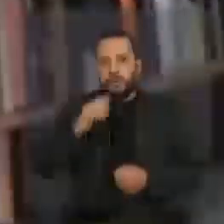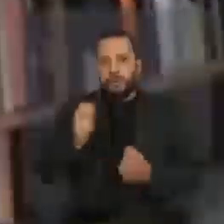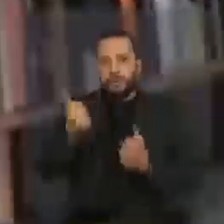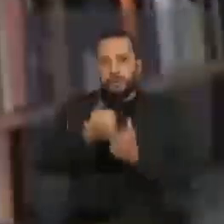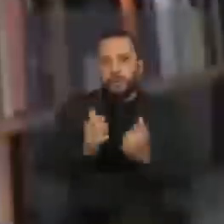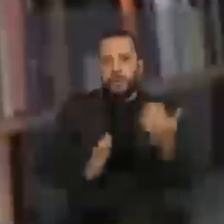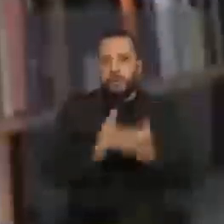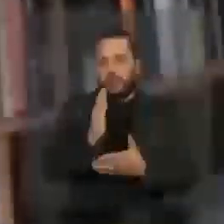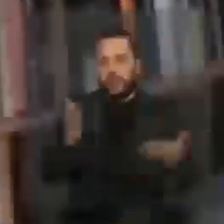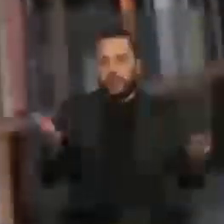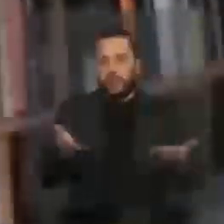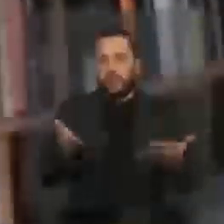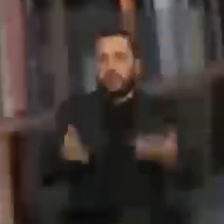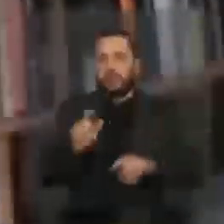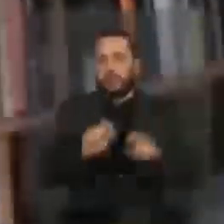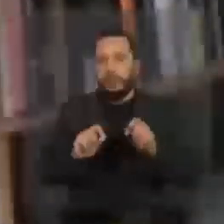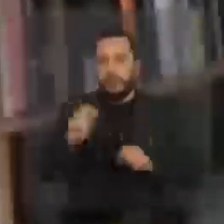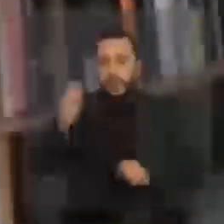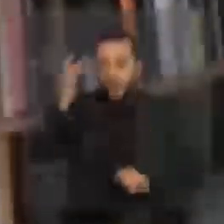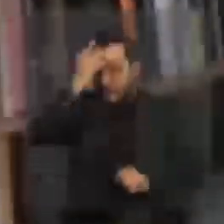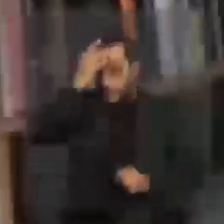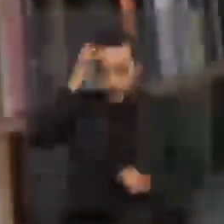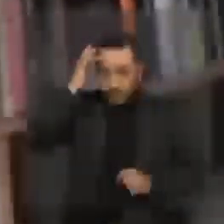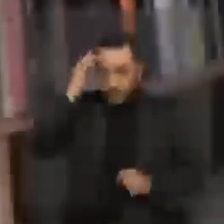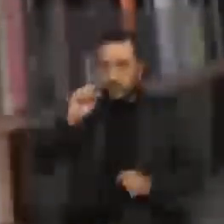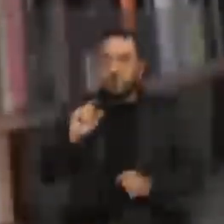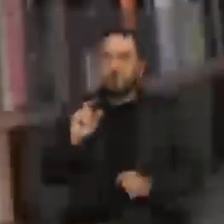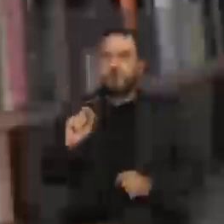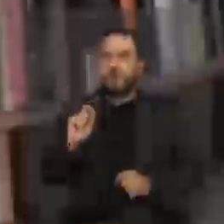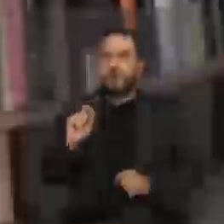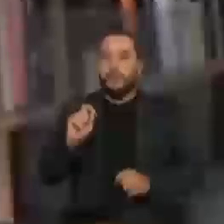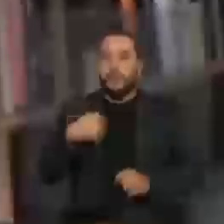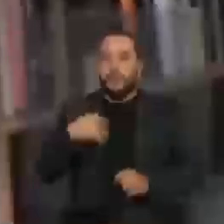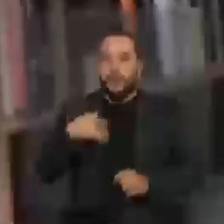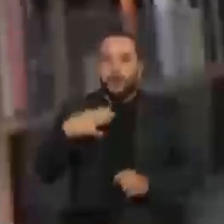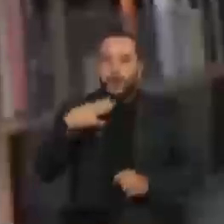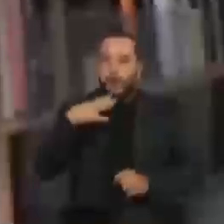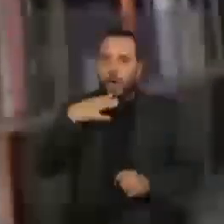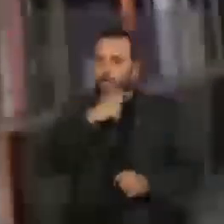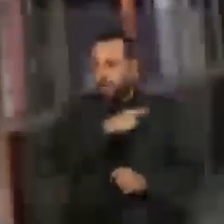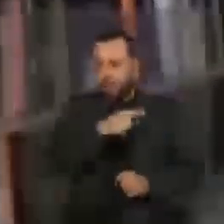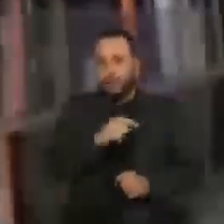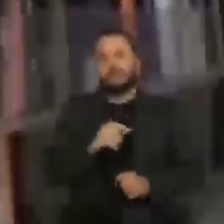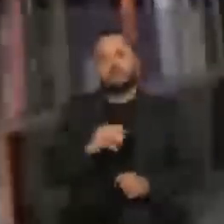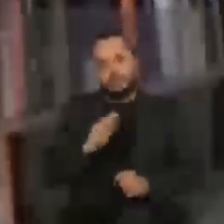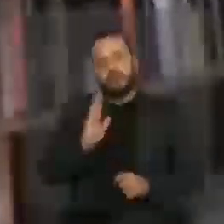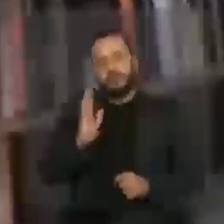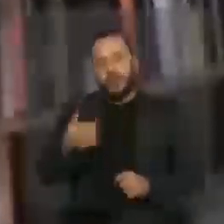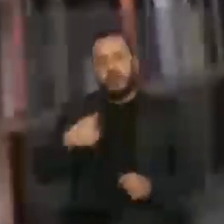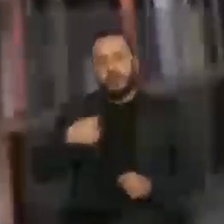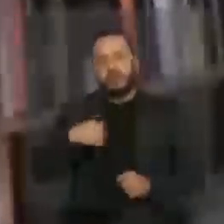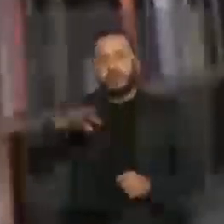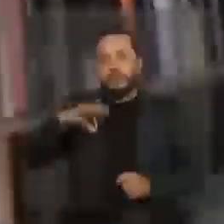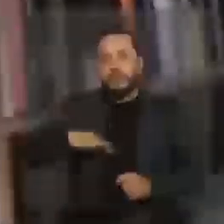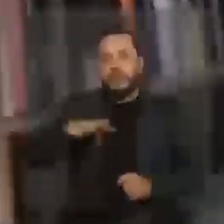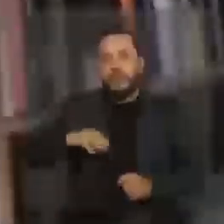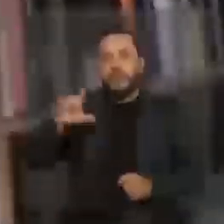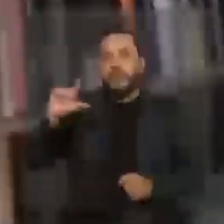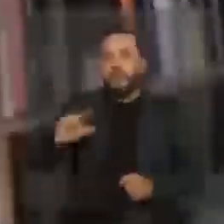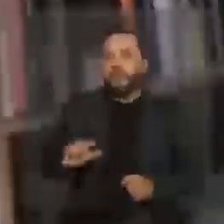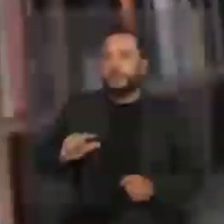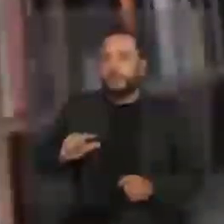aprovado hoje, que aqueles que, obviamente, tiveram o seu movimento muito reduzido em função da pandemia, quer